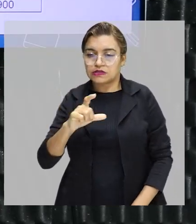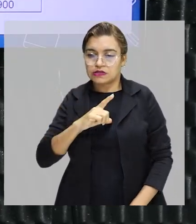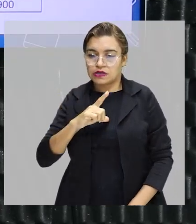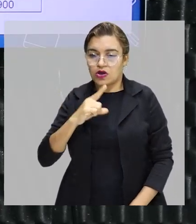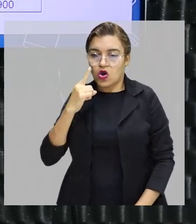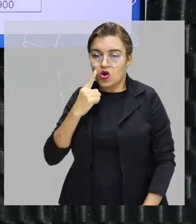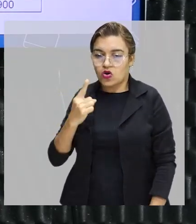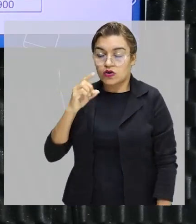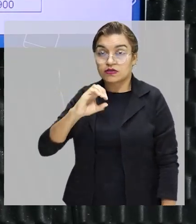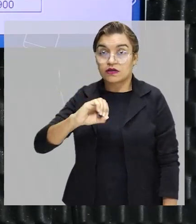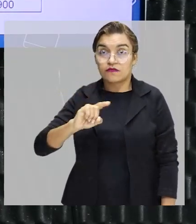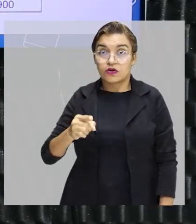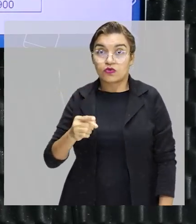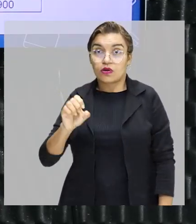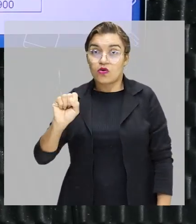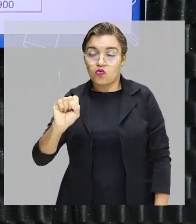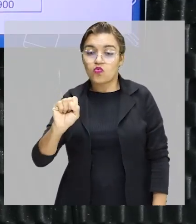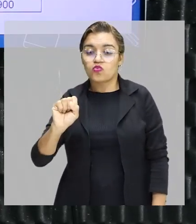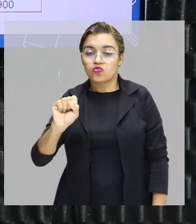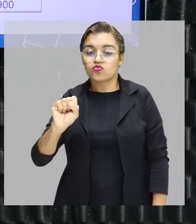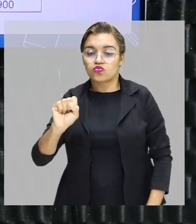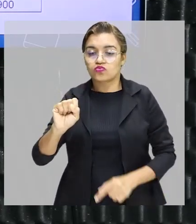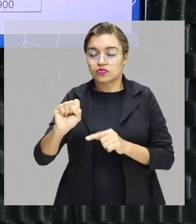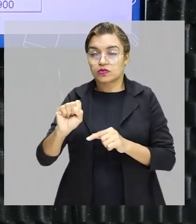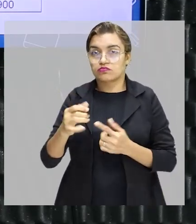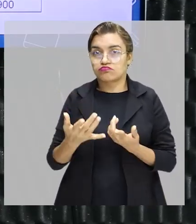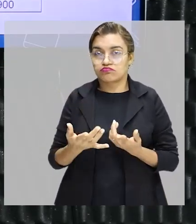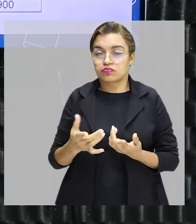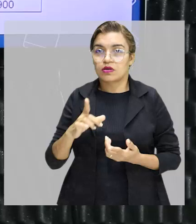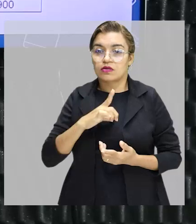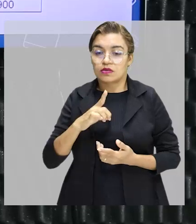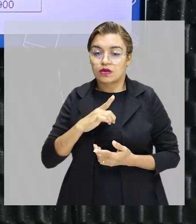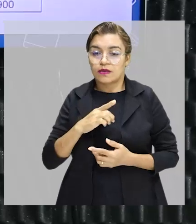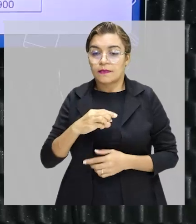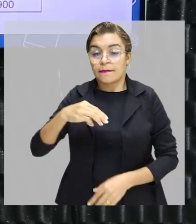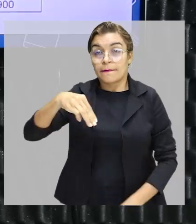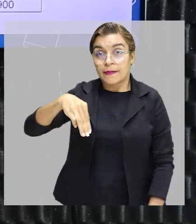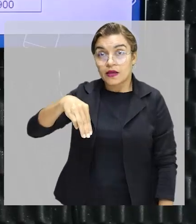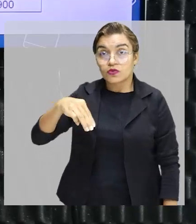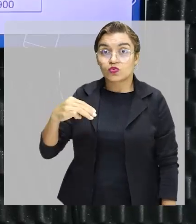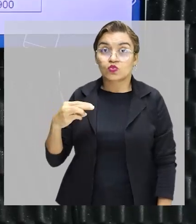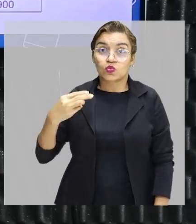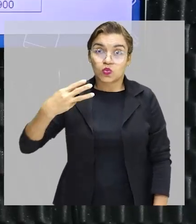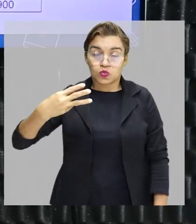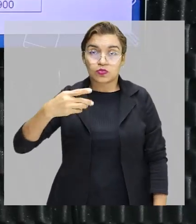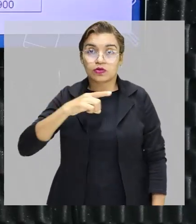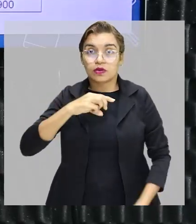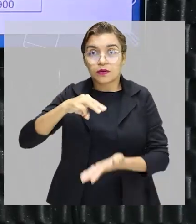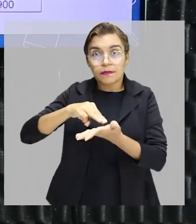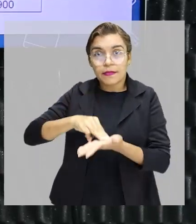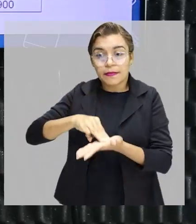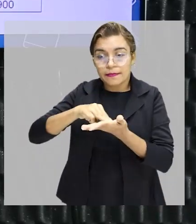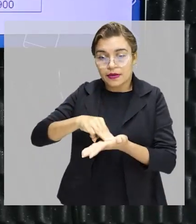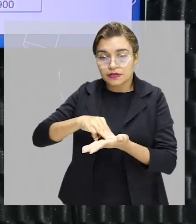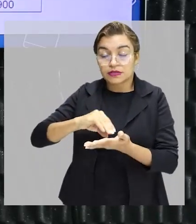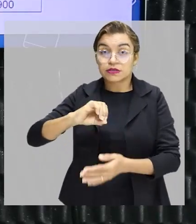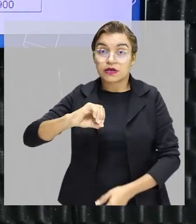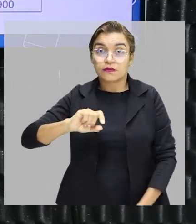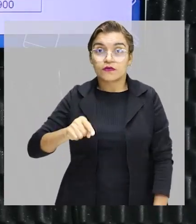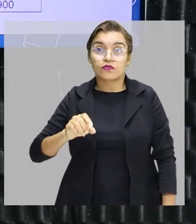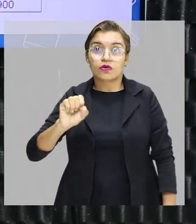metro cúbico. Então, cada metro cúbico eu tenho uma massa de 0,8 kg, ou